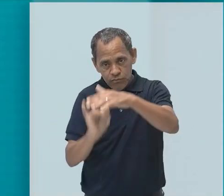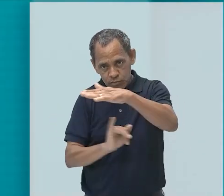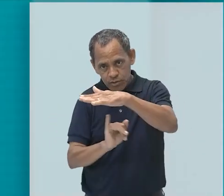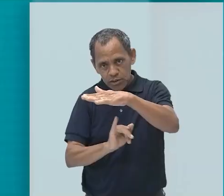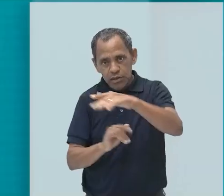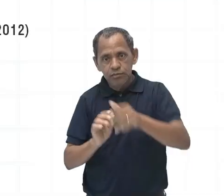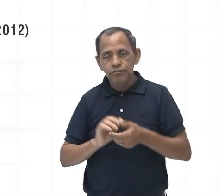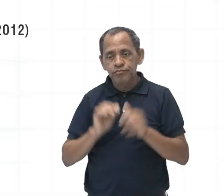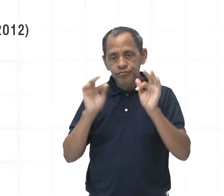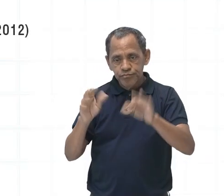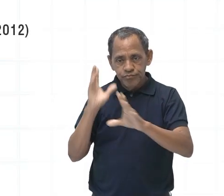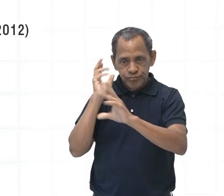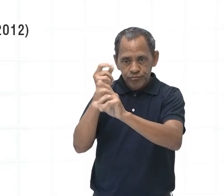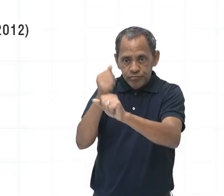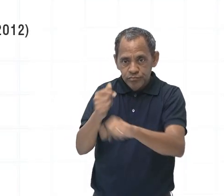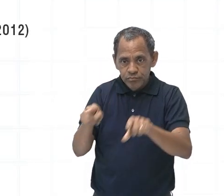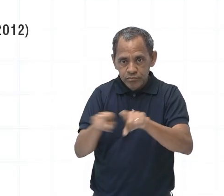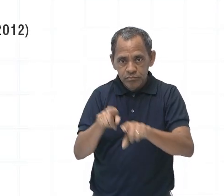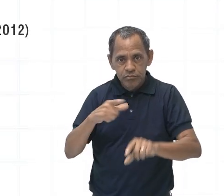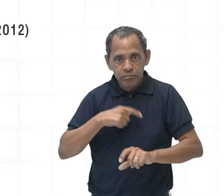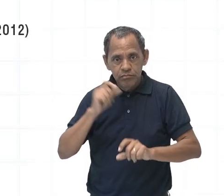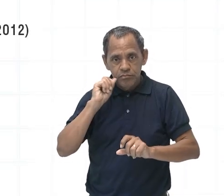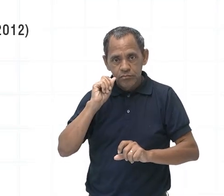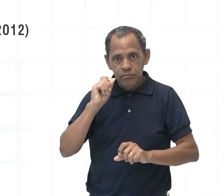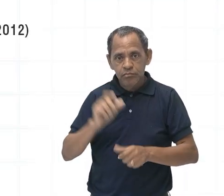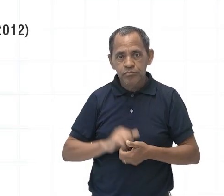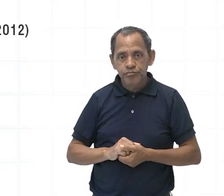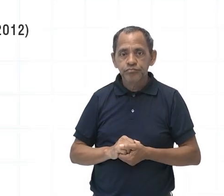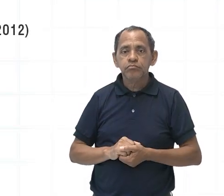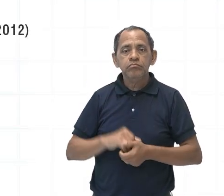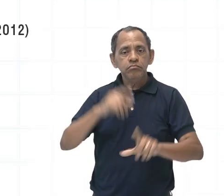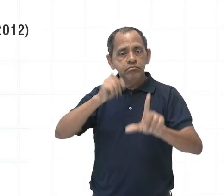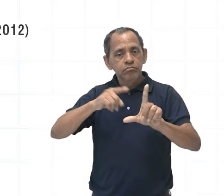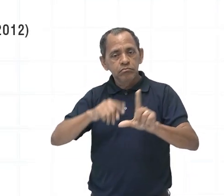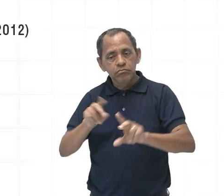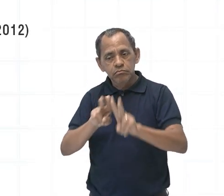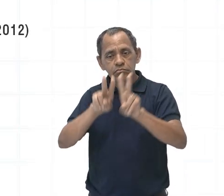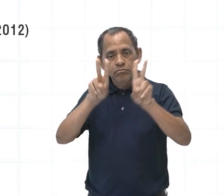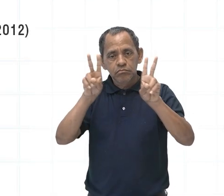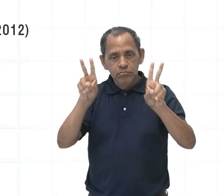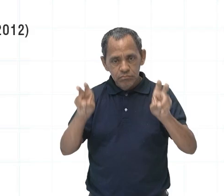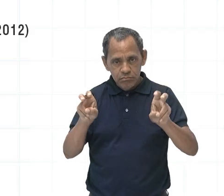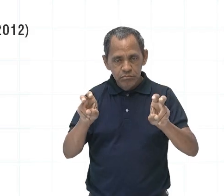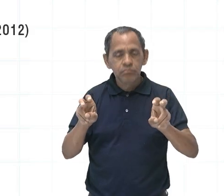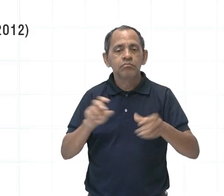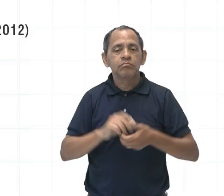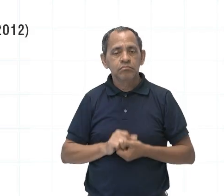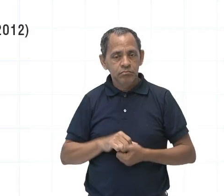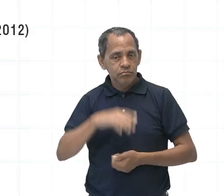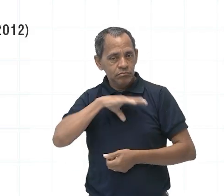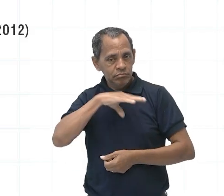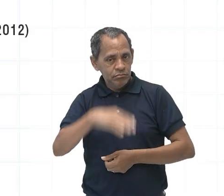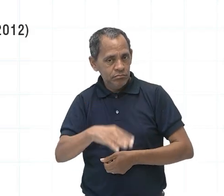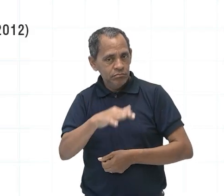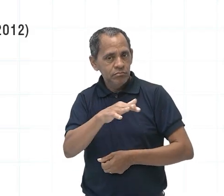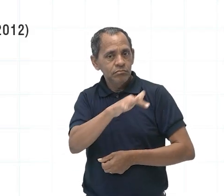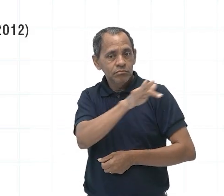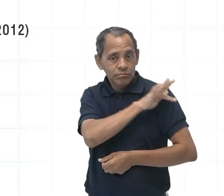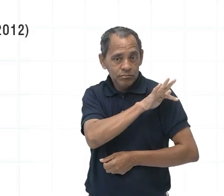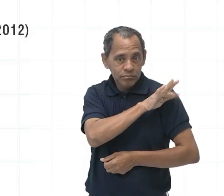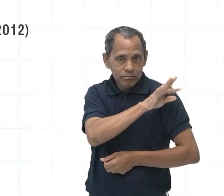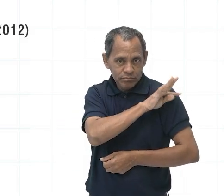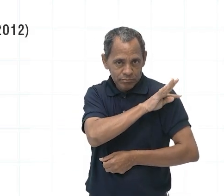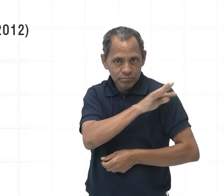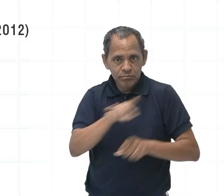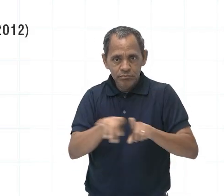para finalizar essa revisão, falamos da variação temática, que é justamente o português técnico, que é outra característica que leva